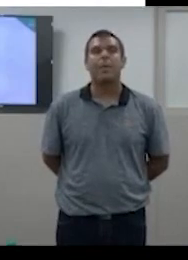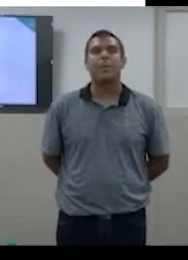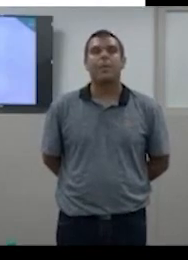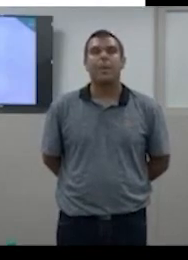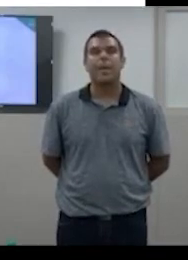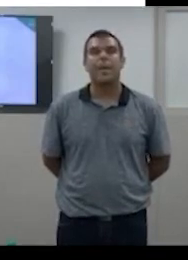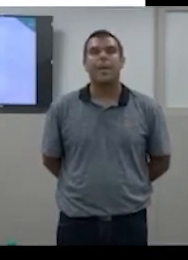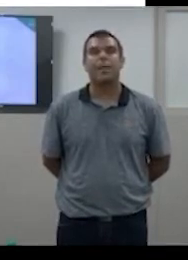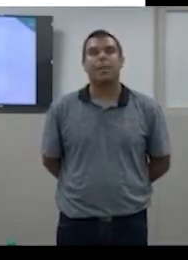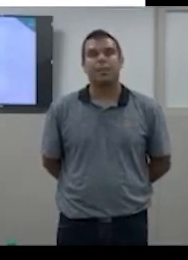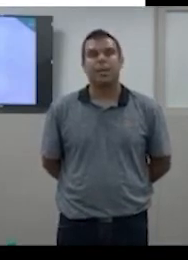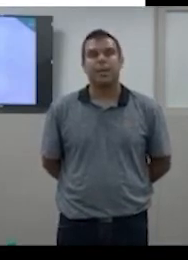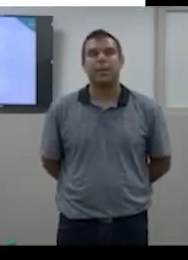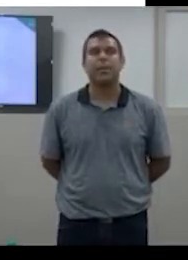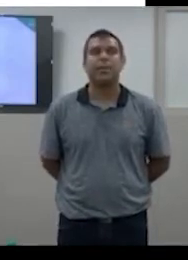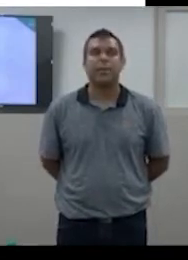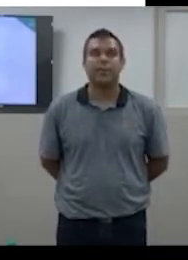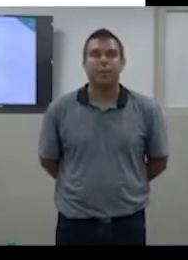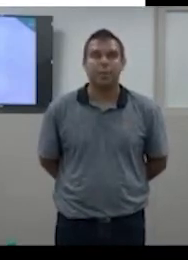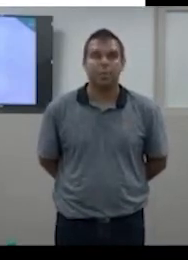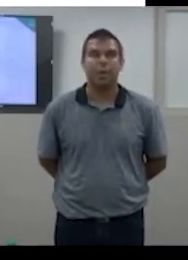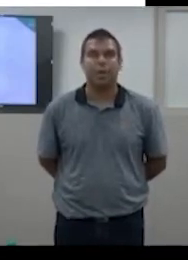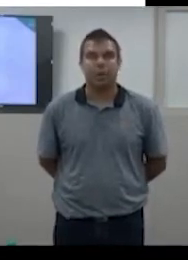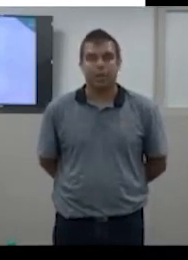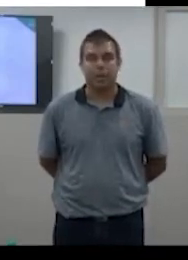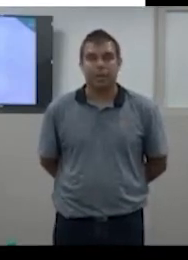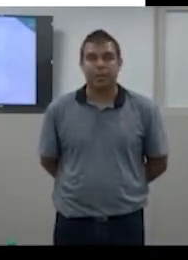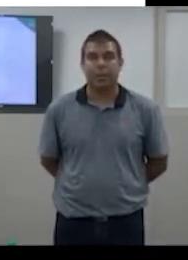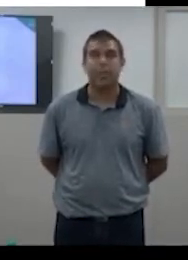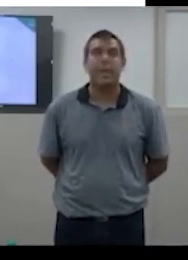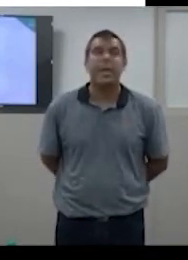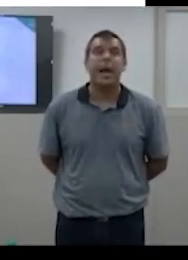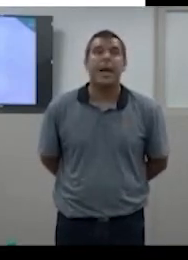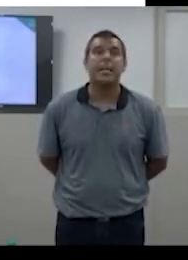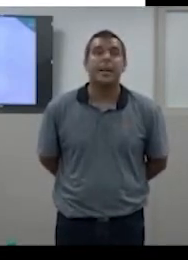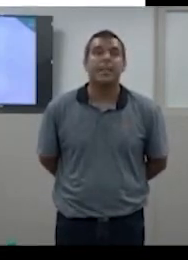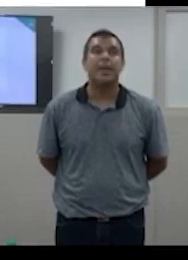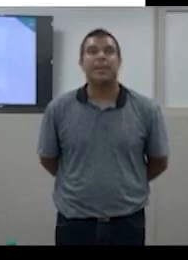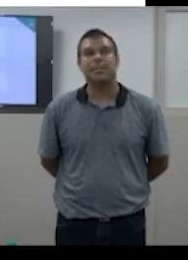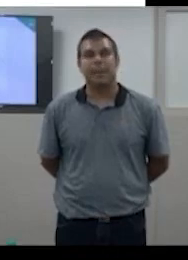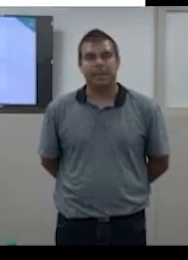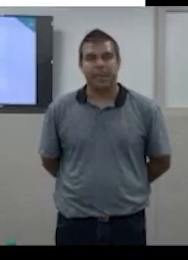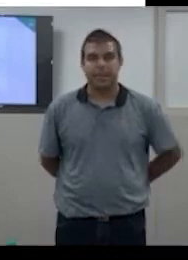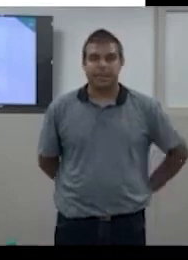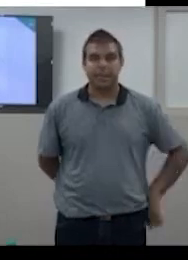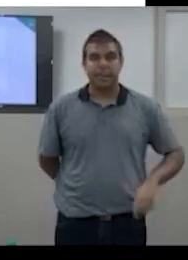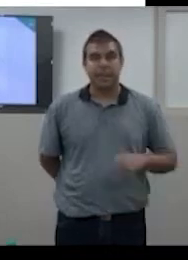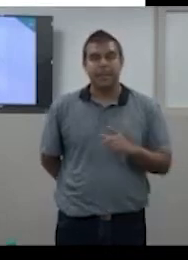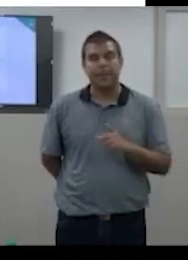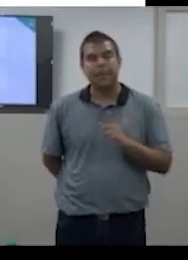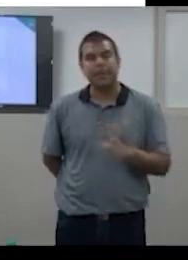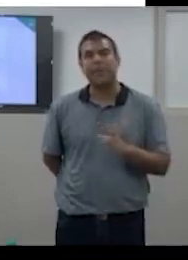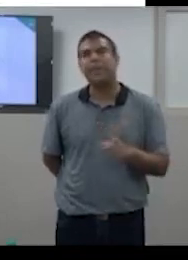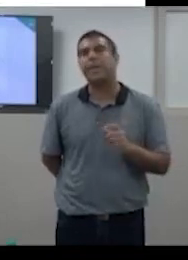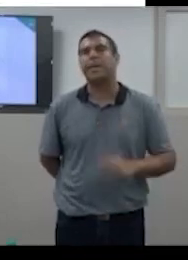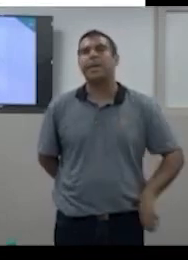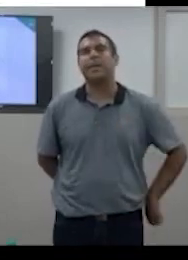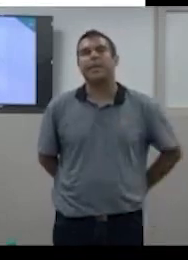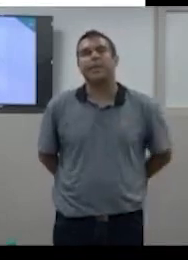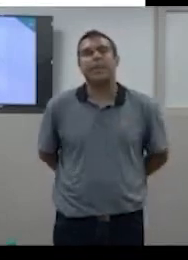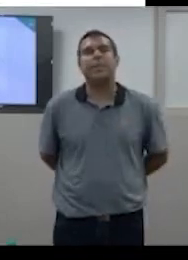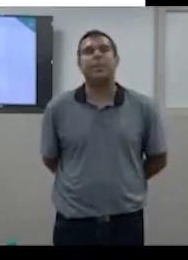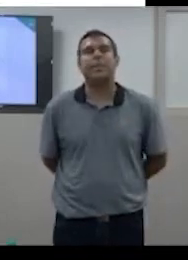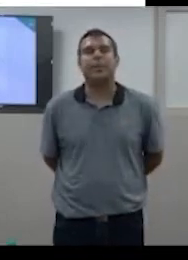fusão. Então assim, o calor latente, então ele vai ser definido como calor latente de fusão ali na parte BC. Percebam